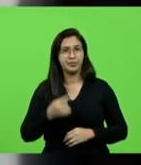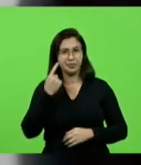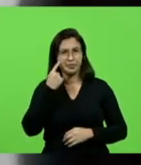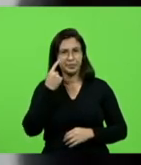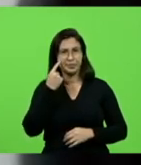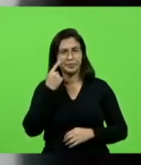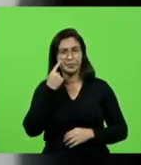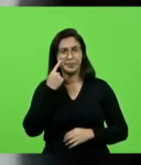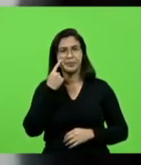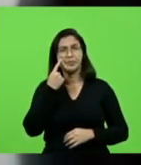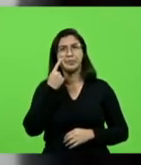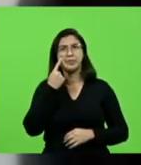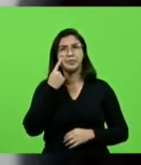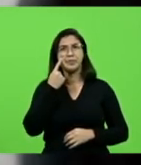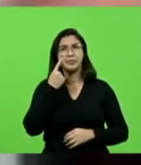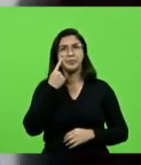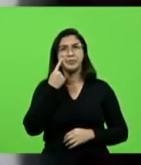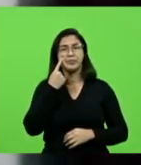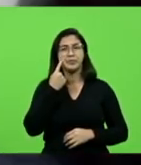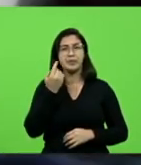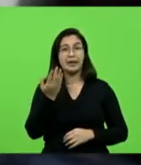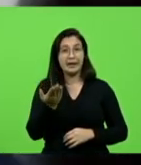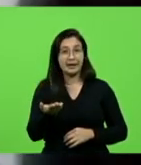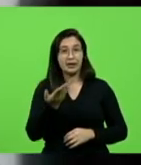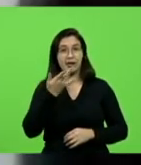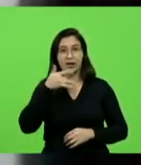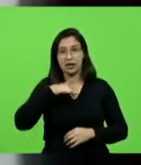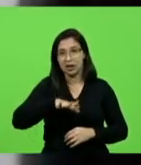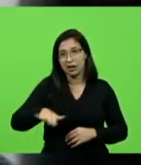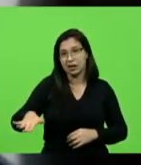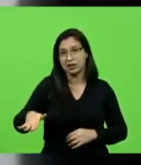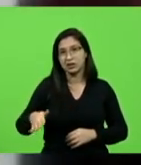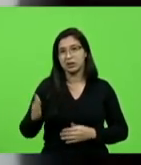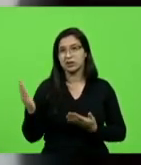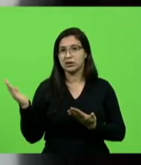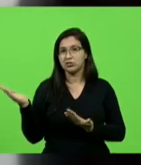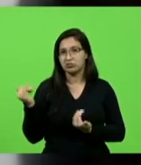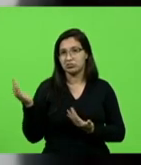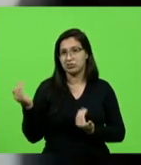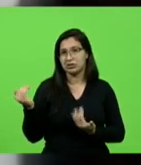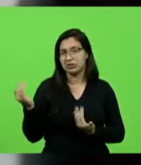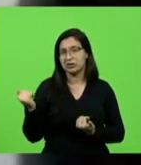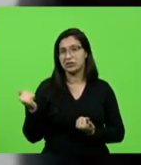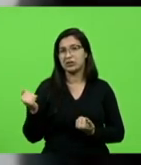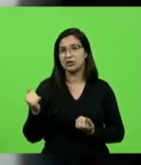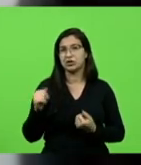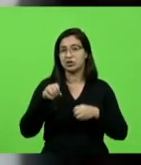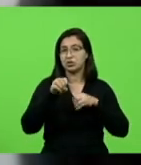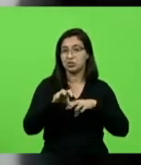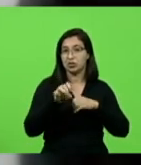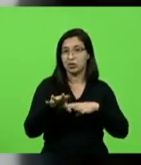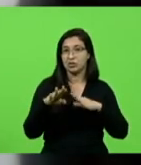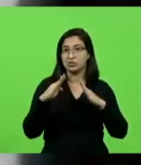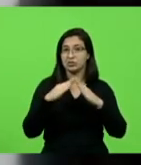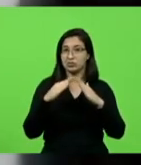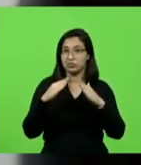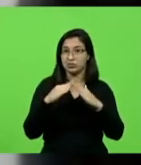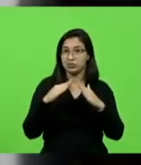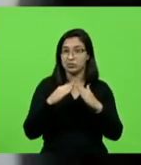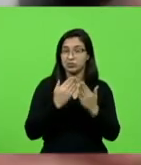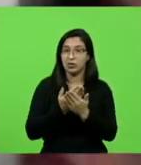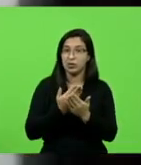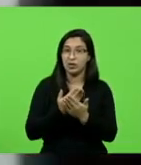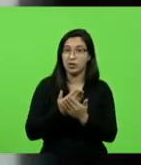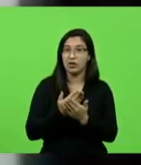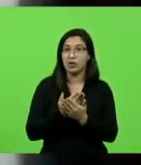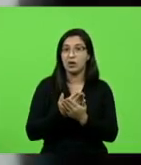mesmo para a criança adolescente que está na educação escolar, os pais continuam tendo o dever